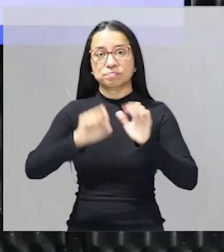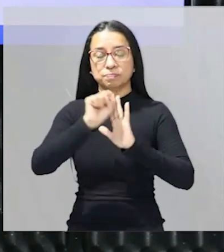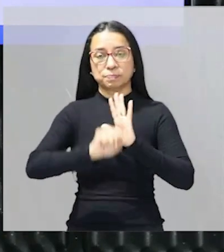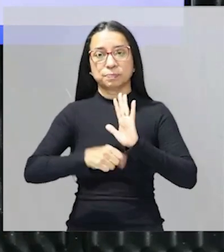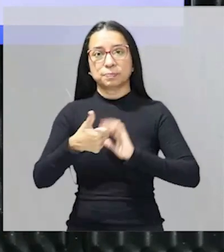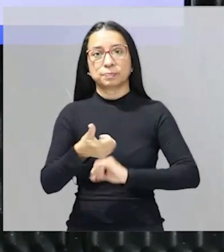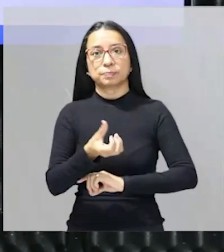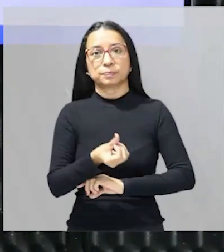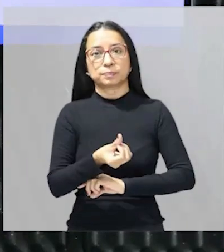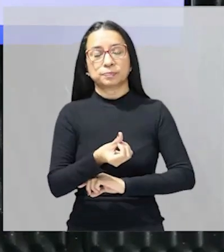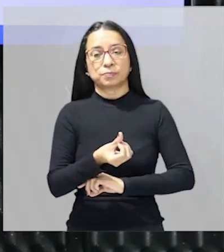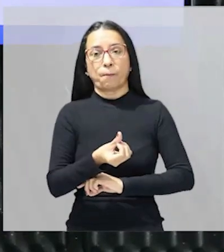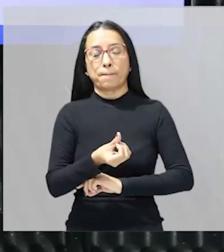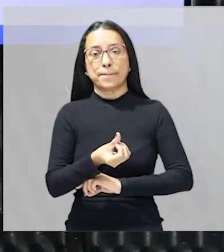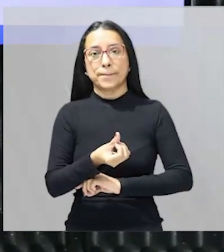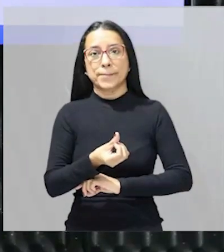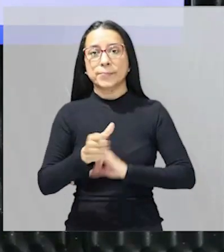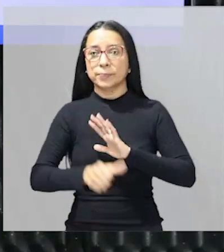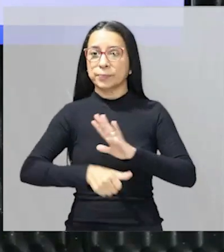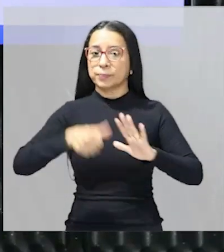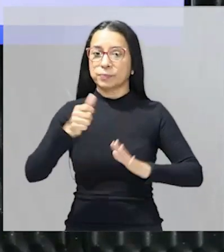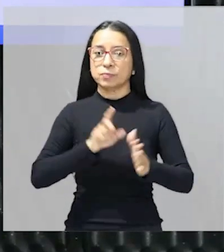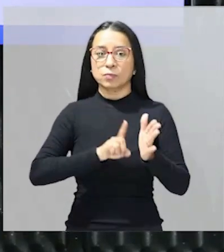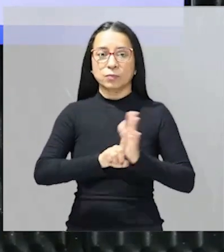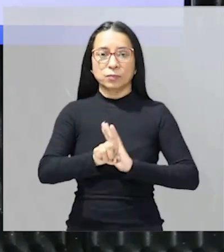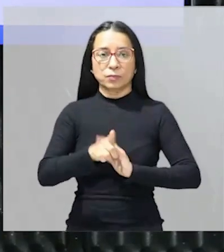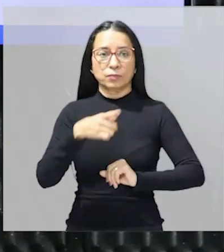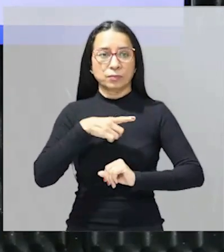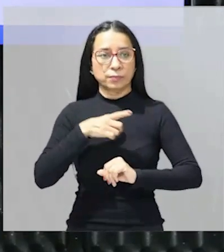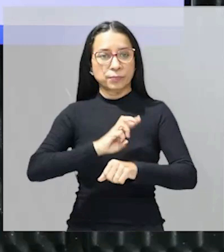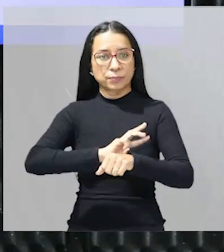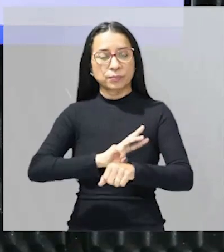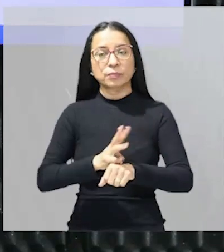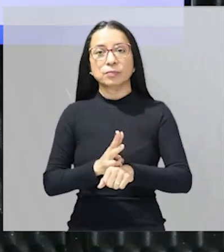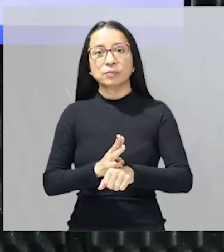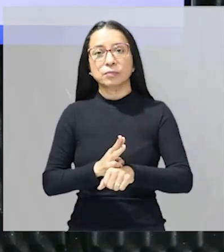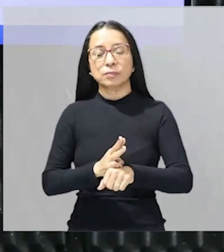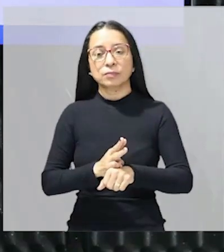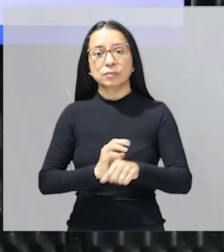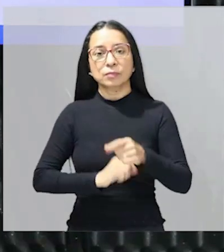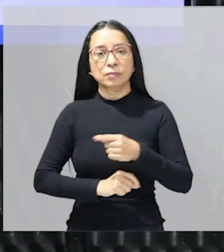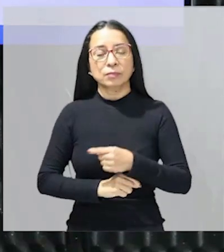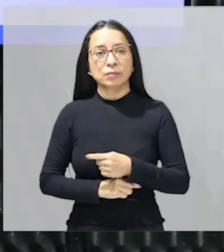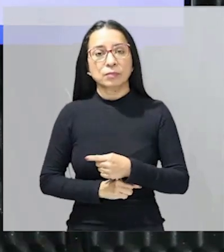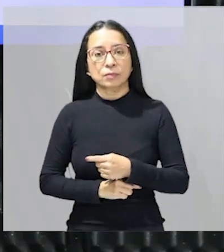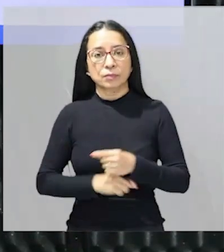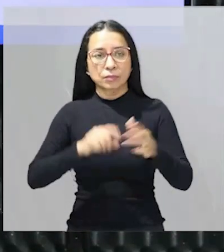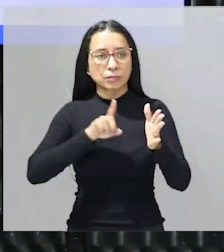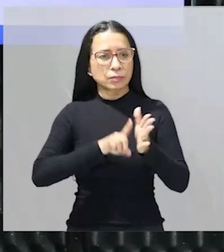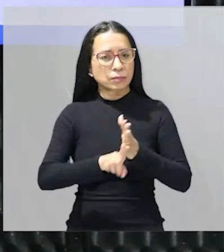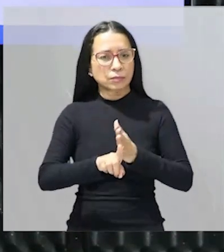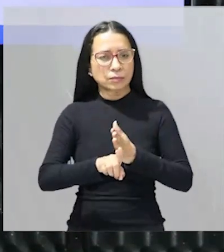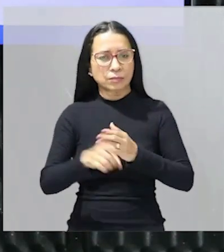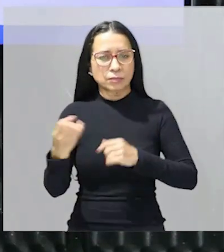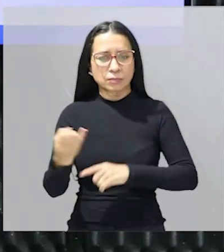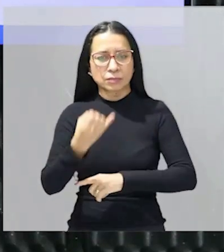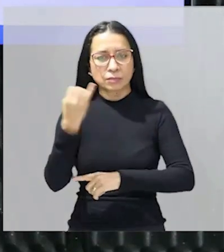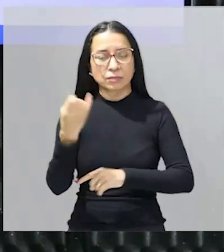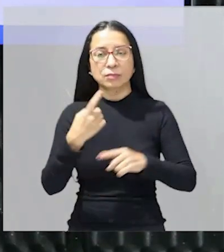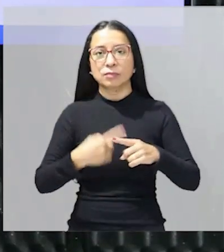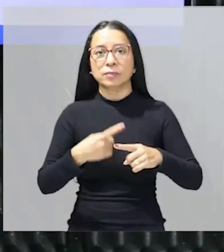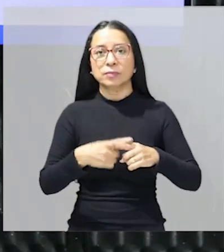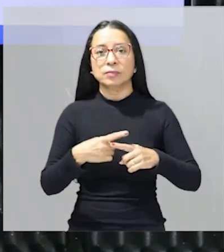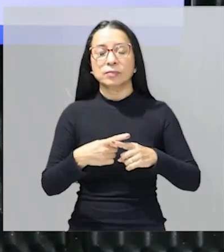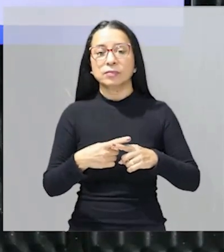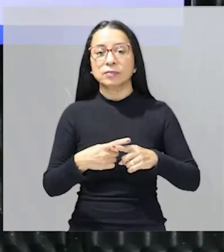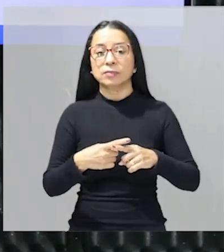XVI. A nossa primeira questão, ela caiu na UEMA, tá? E ela é uma questão interessante porque ela vai nos